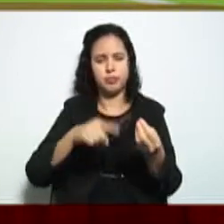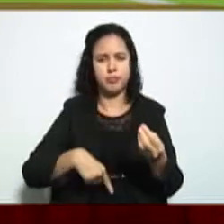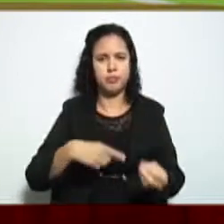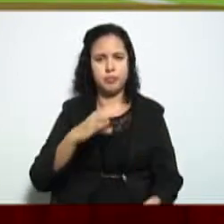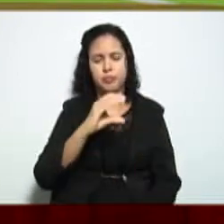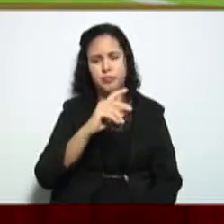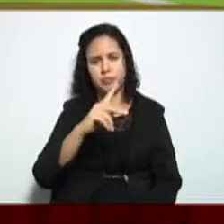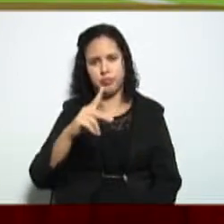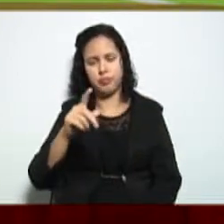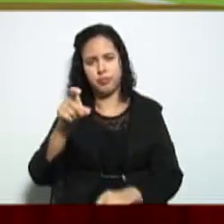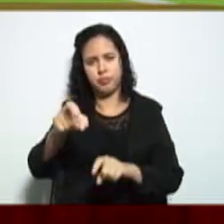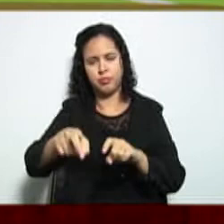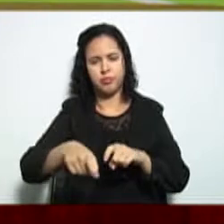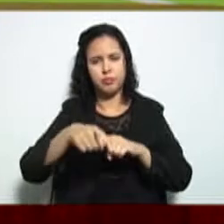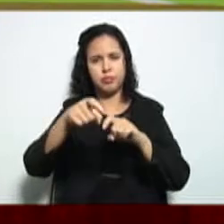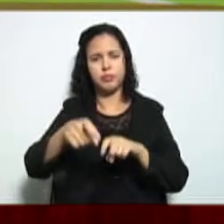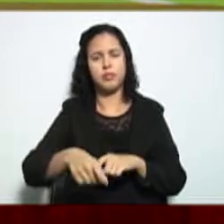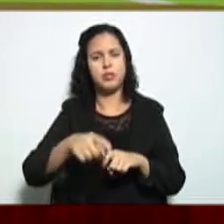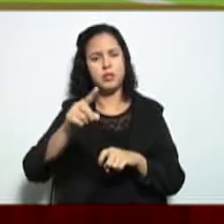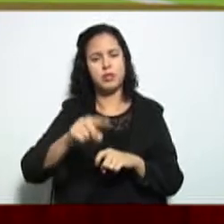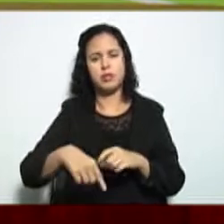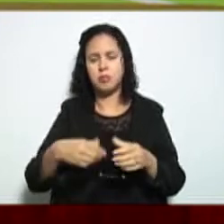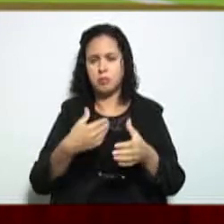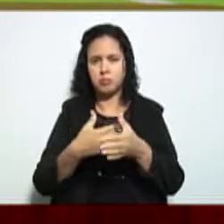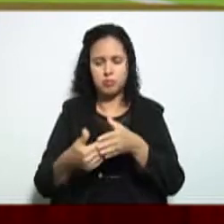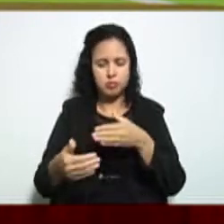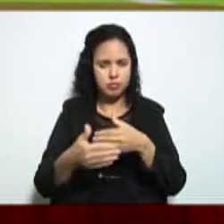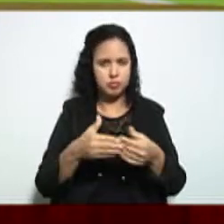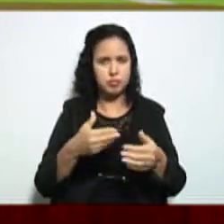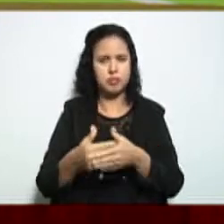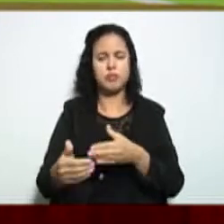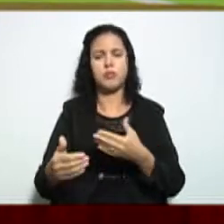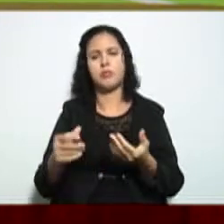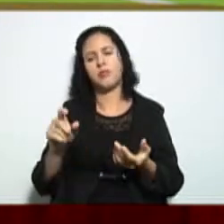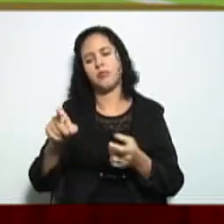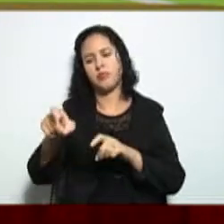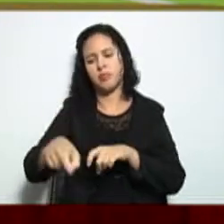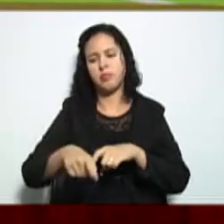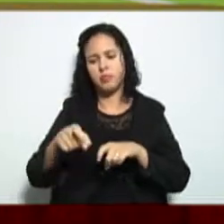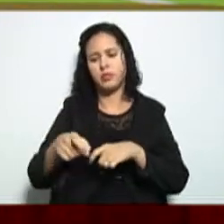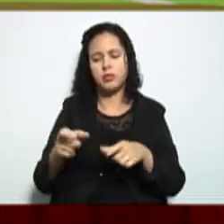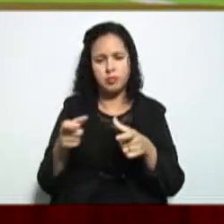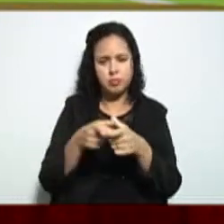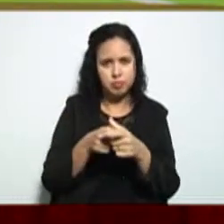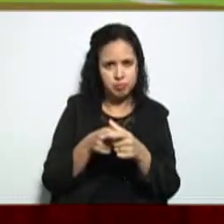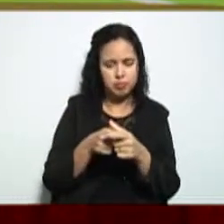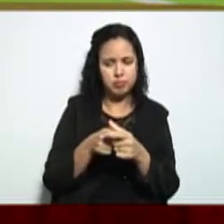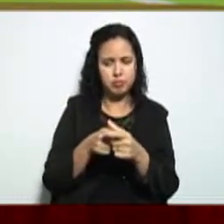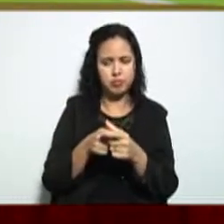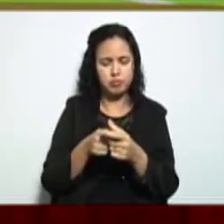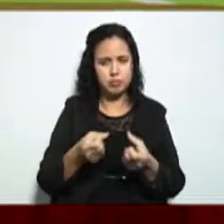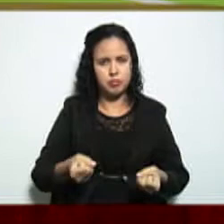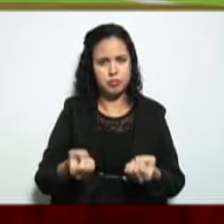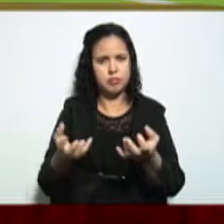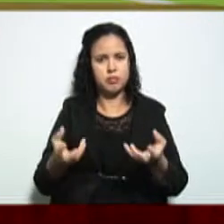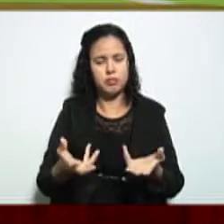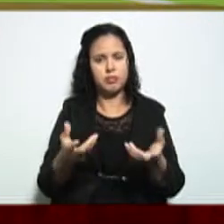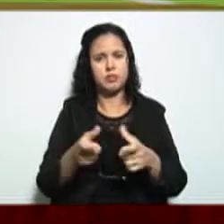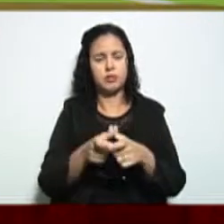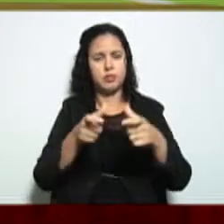agropecuário. E esse é o sonho de qualquer produtor, diminuir o custo e aumentar a possibilidade de vendas com volumes